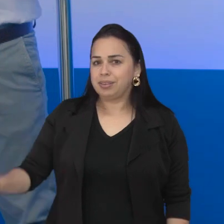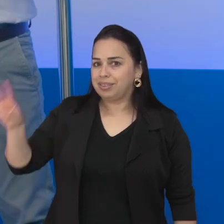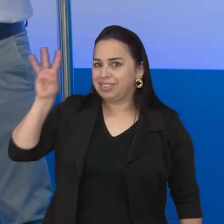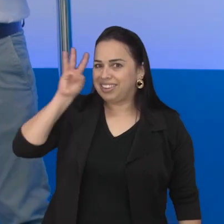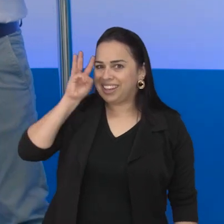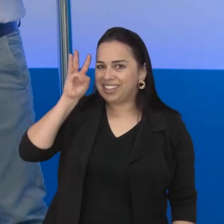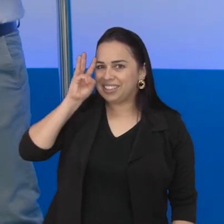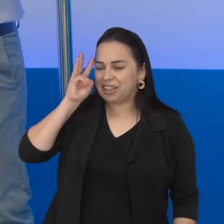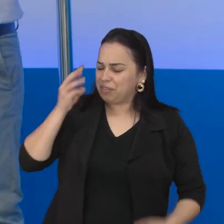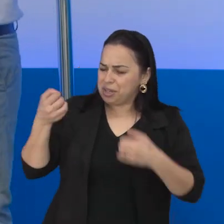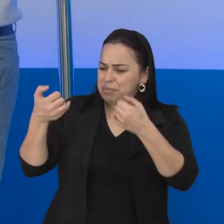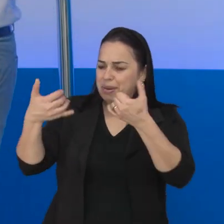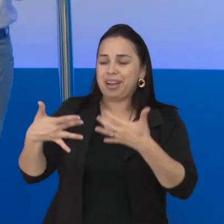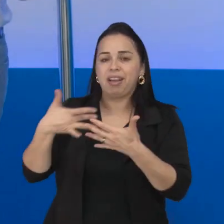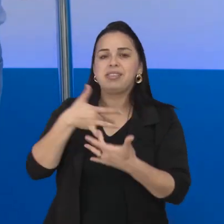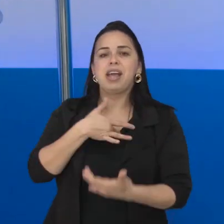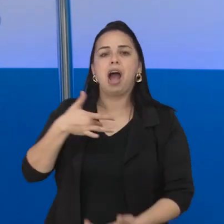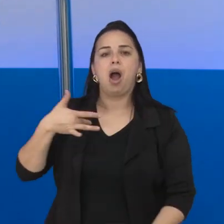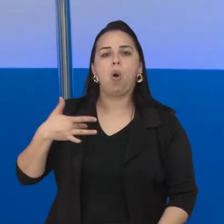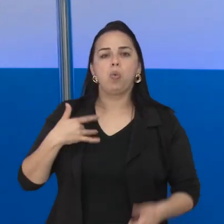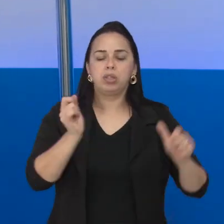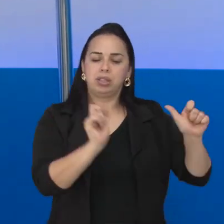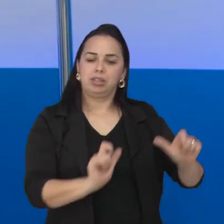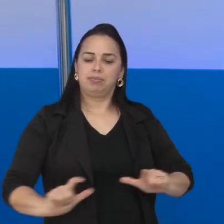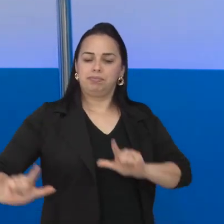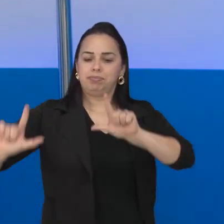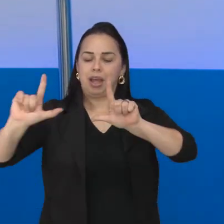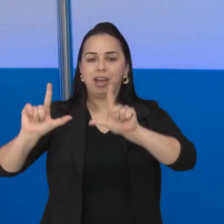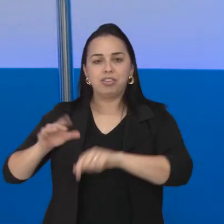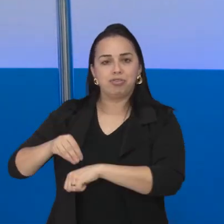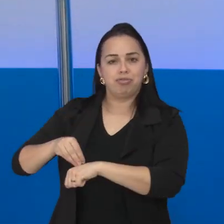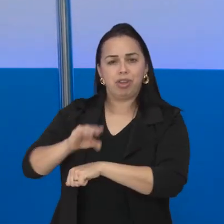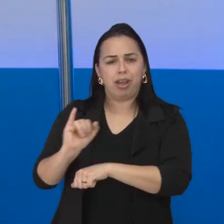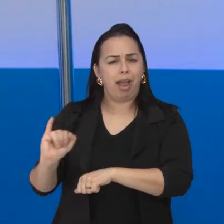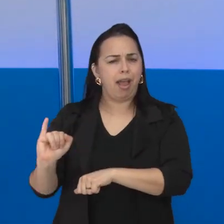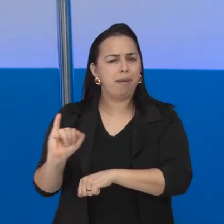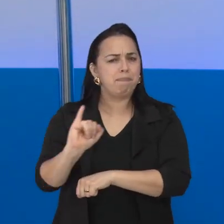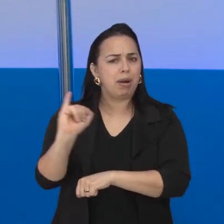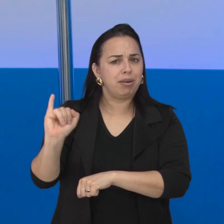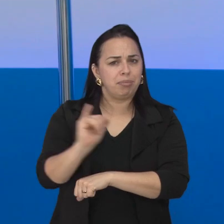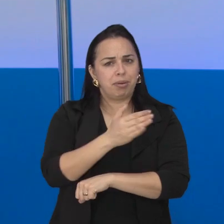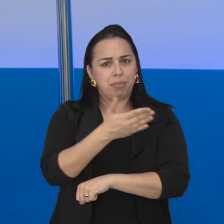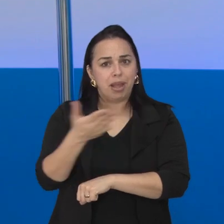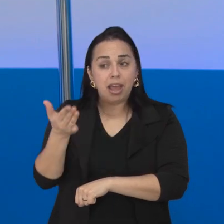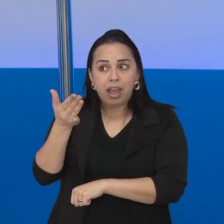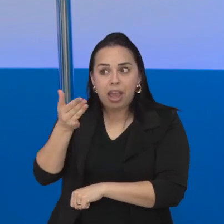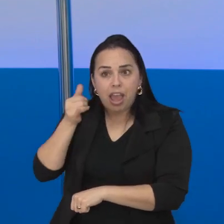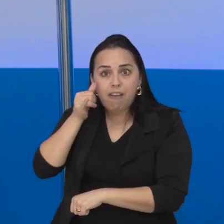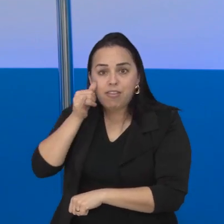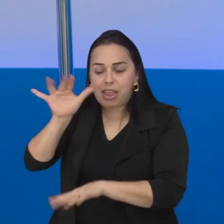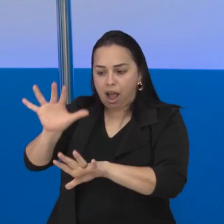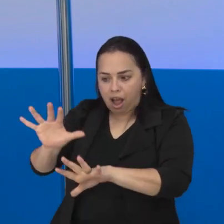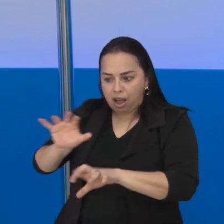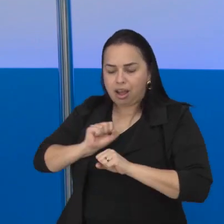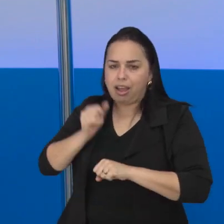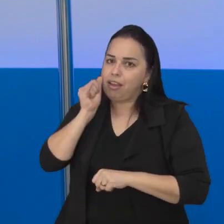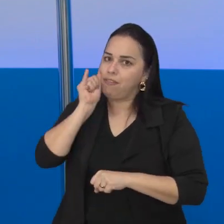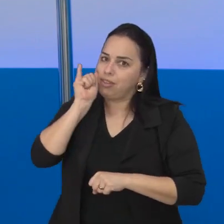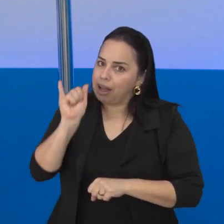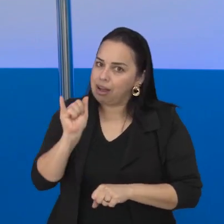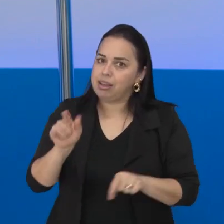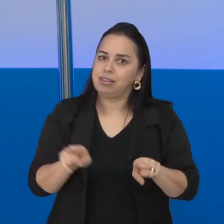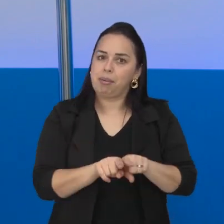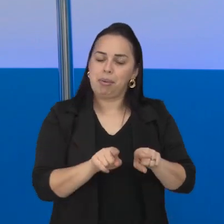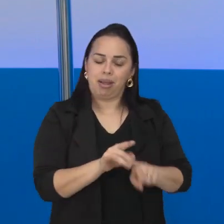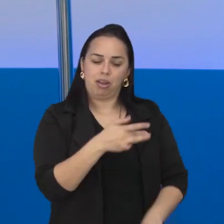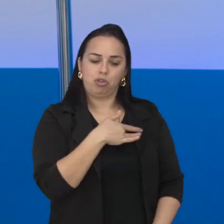E terça também é dia de falar de saúde, dia do nosso quadro com dicas importantes para prevenir doenças e manter o seu bem-estar.